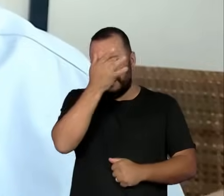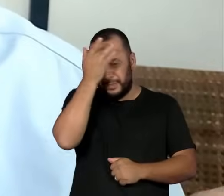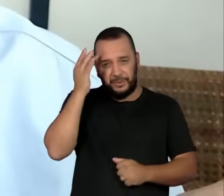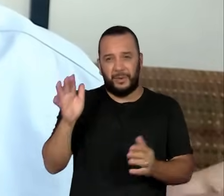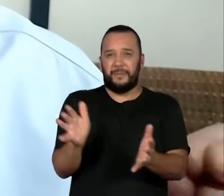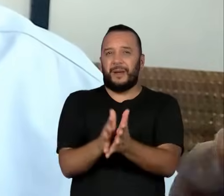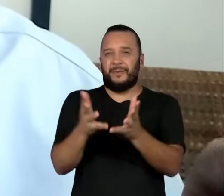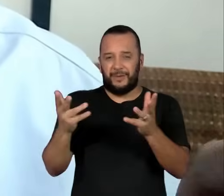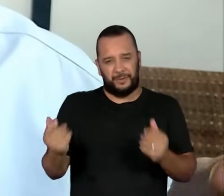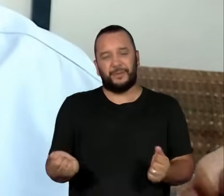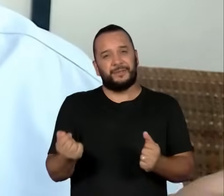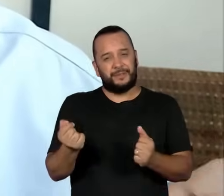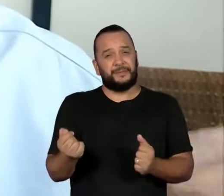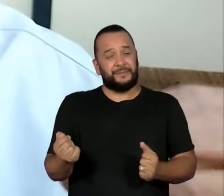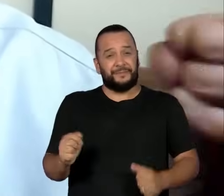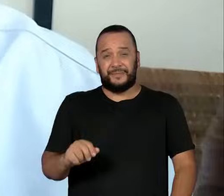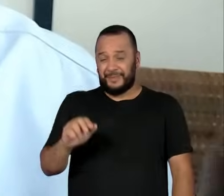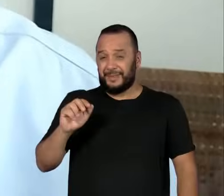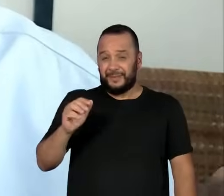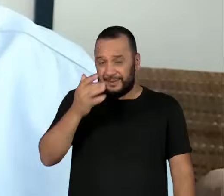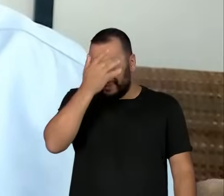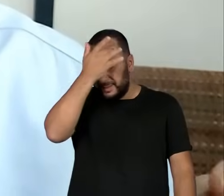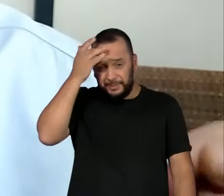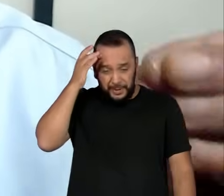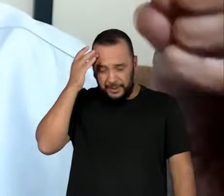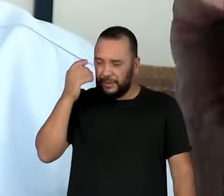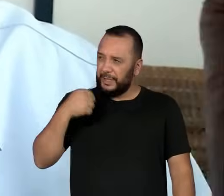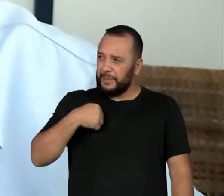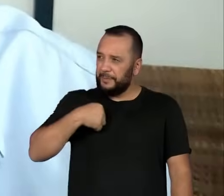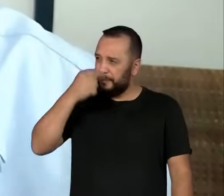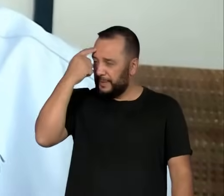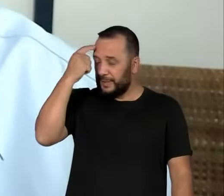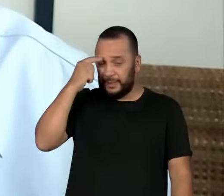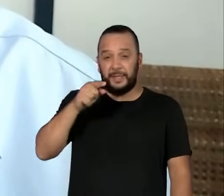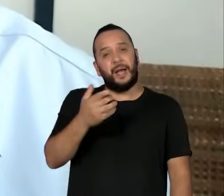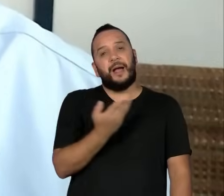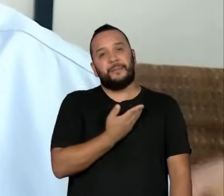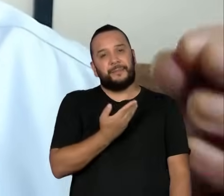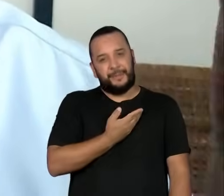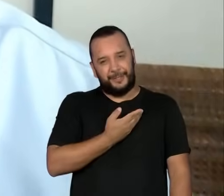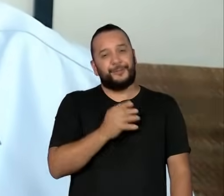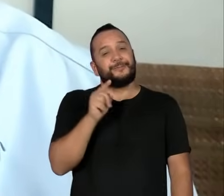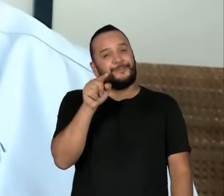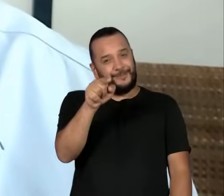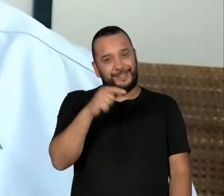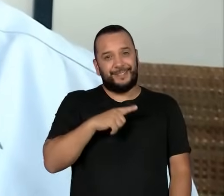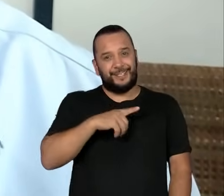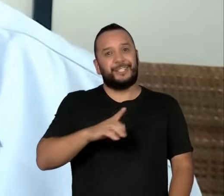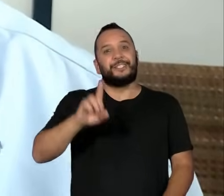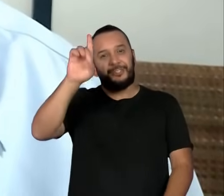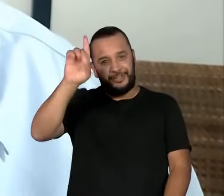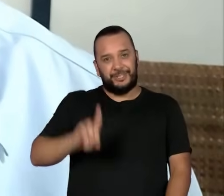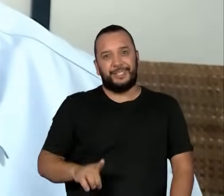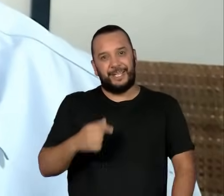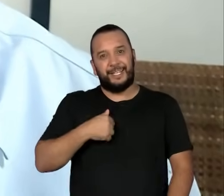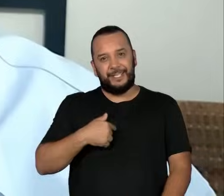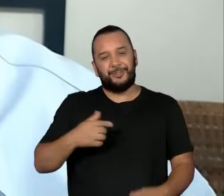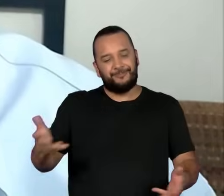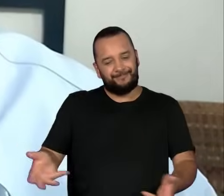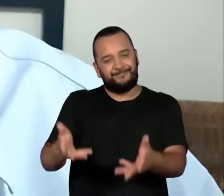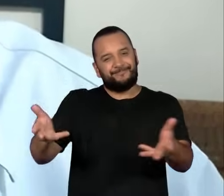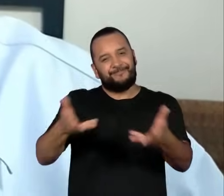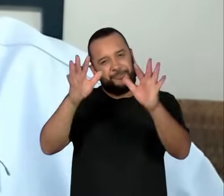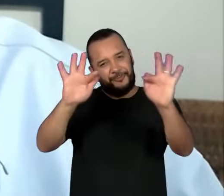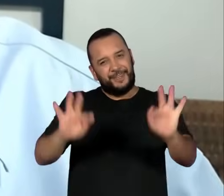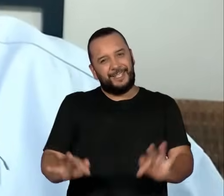maravilhosa. Daquelas que a gente diz, meu amigo, você tem todo o direito de permanecer feliz.